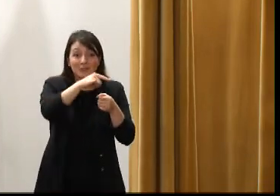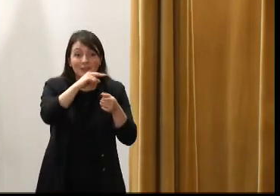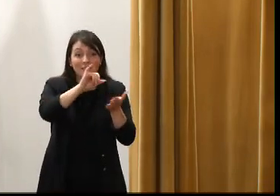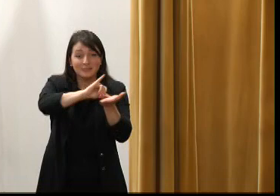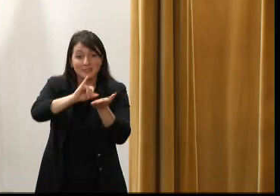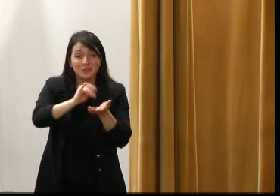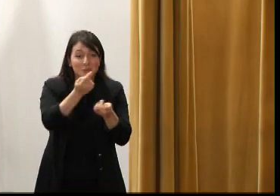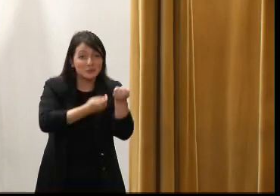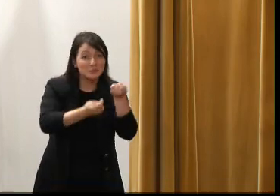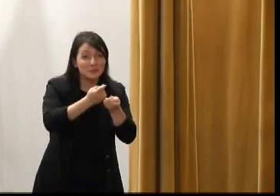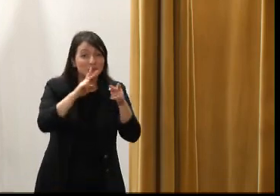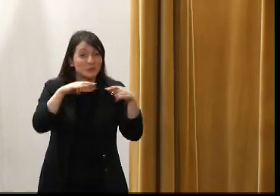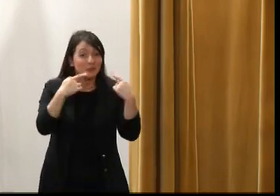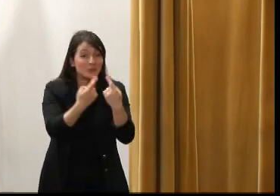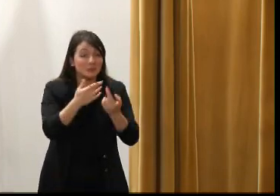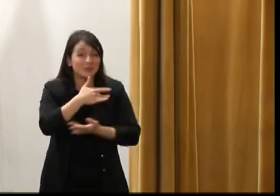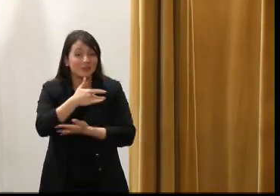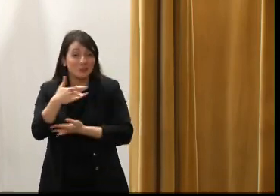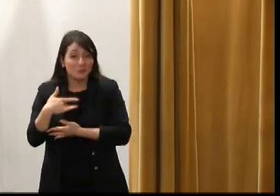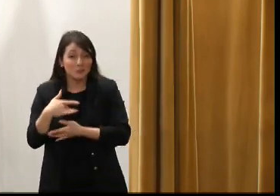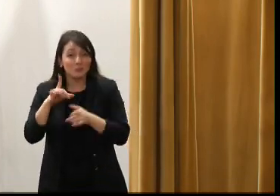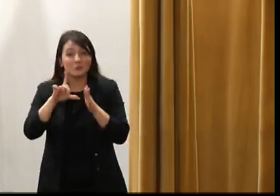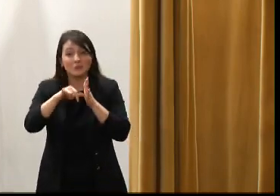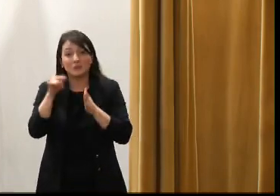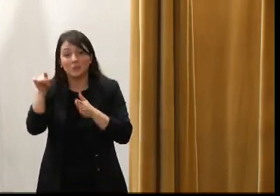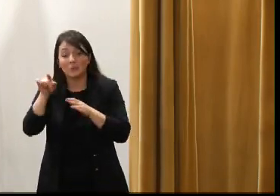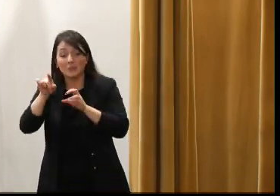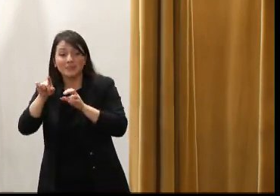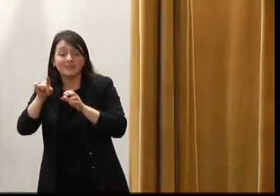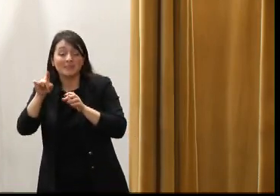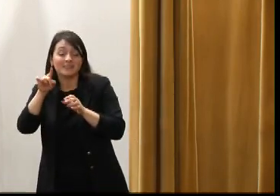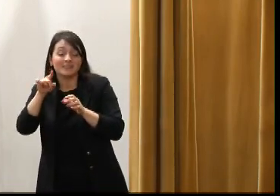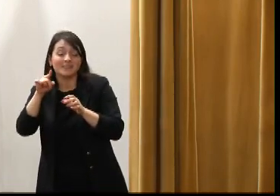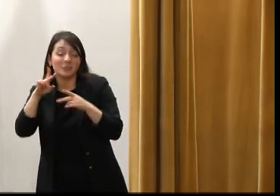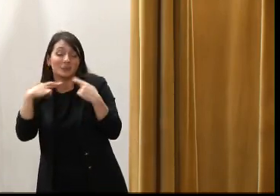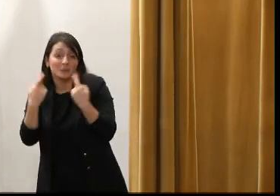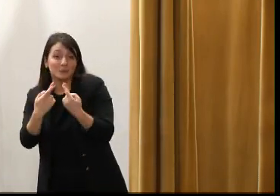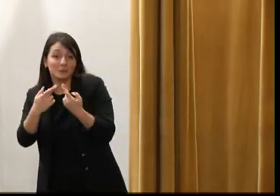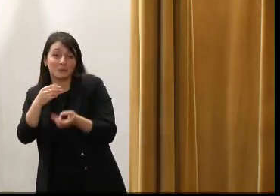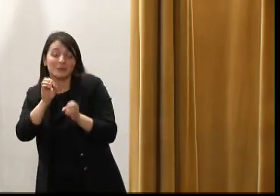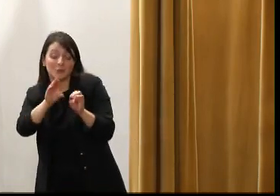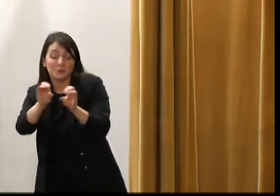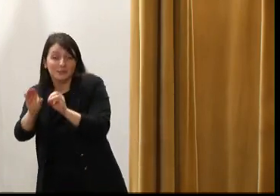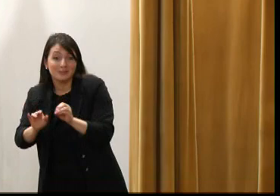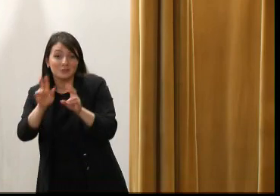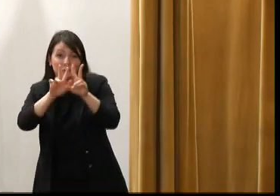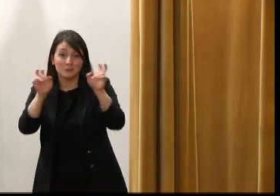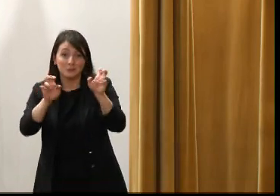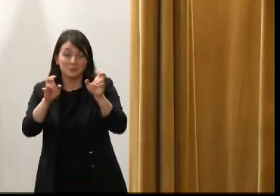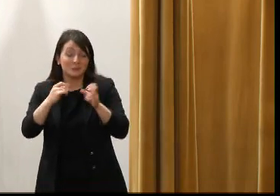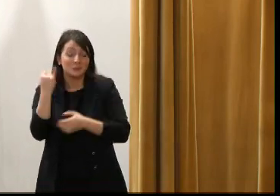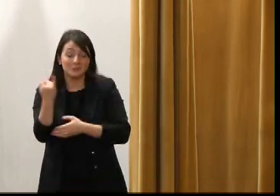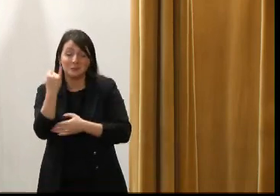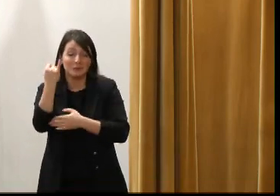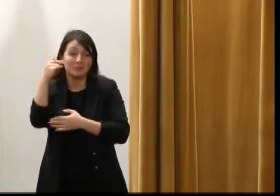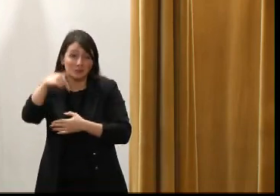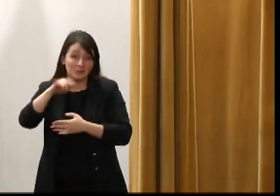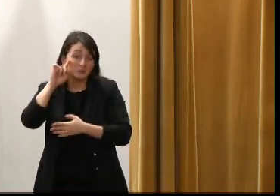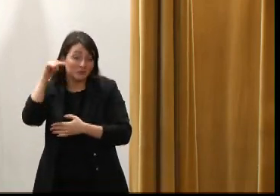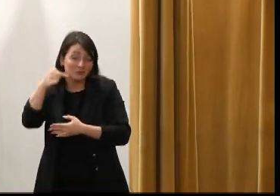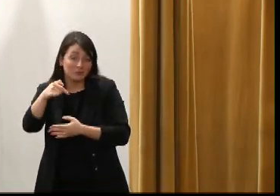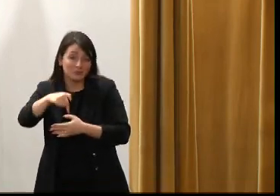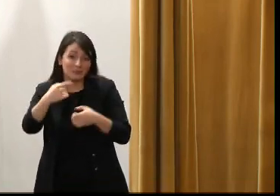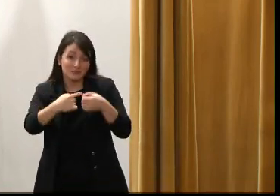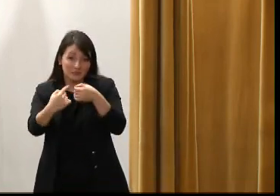com uma reunião da saúde, depois segue-se a educação, dois temas fundamentais aí do dia a dia da cidade.